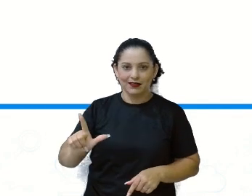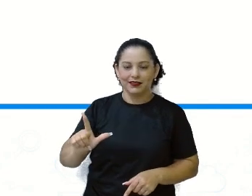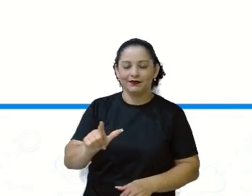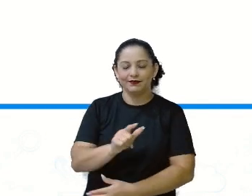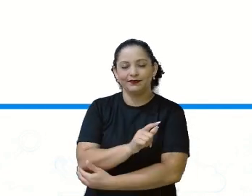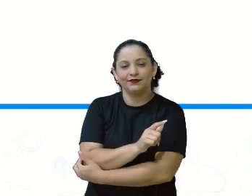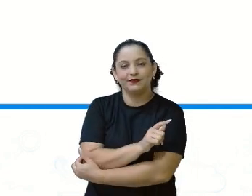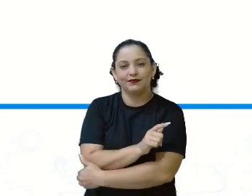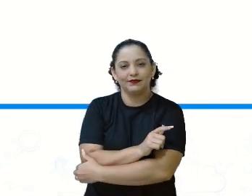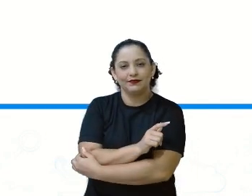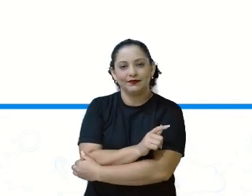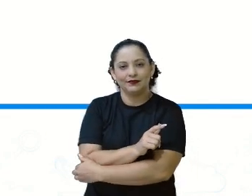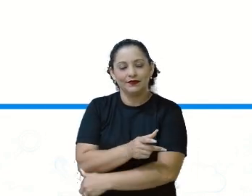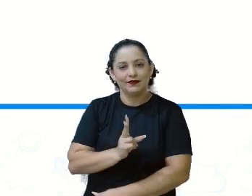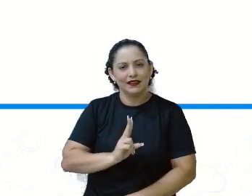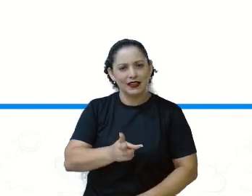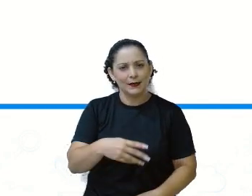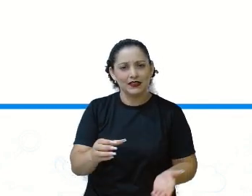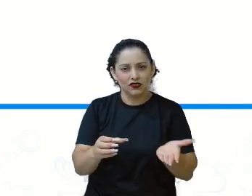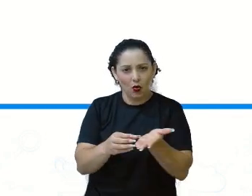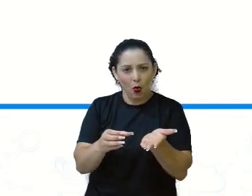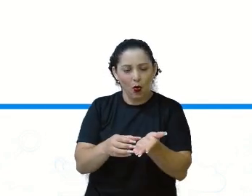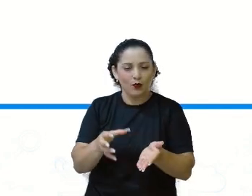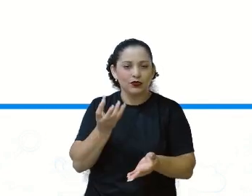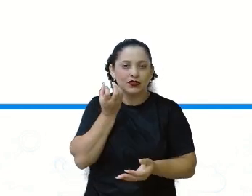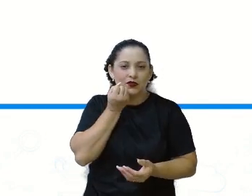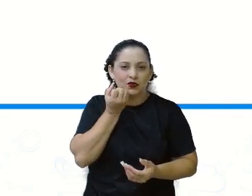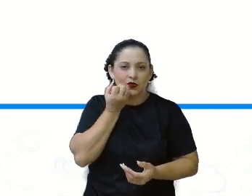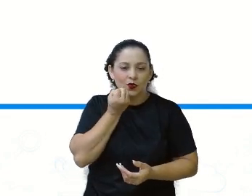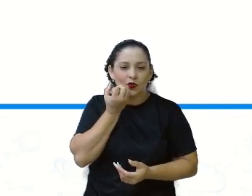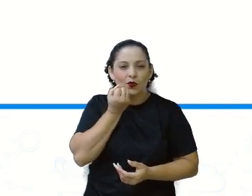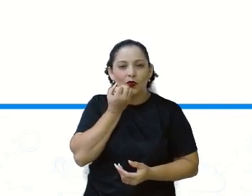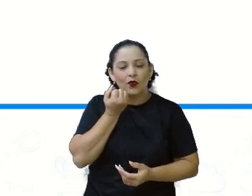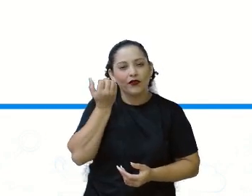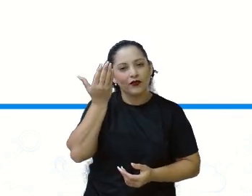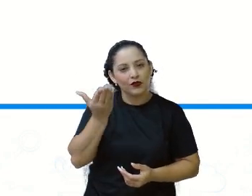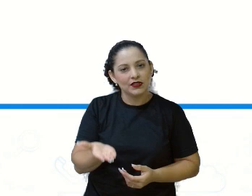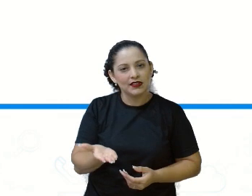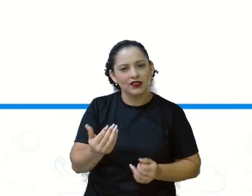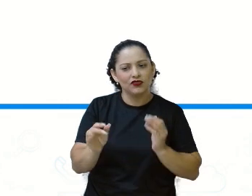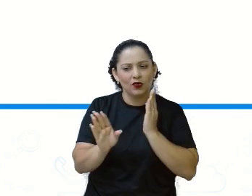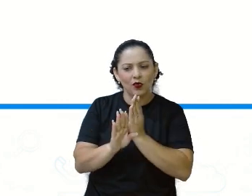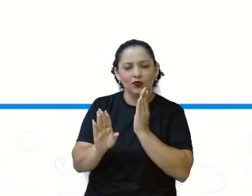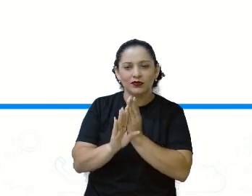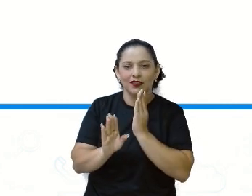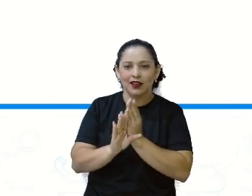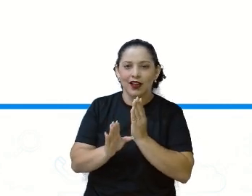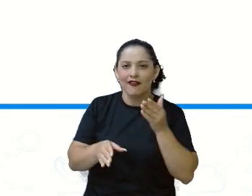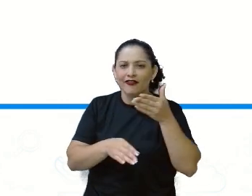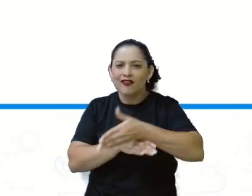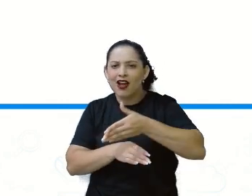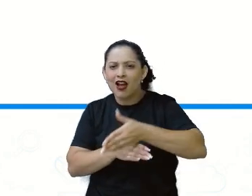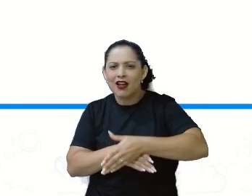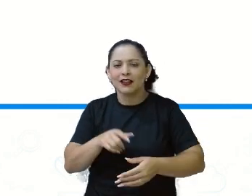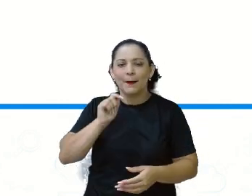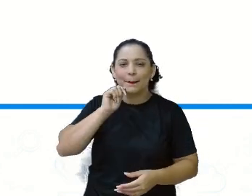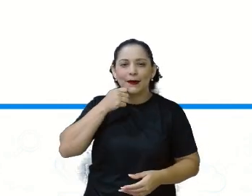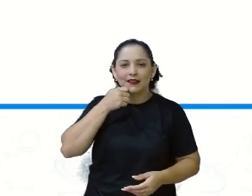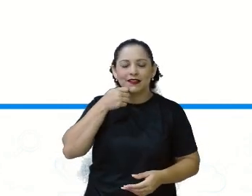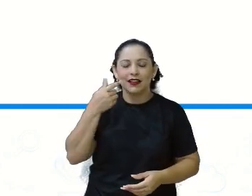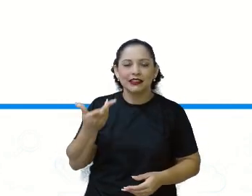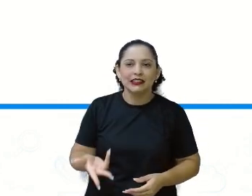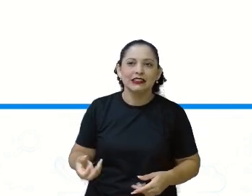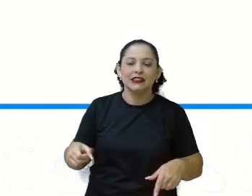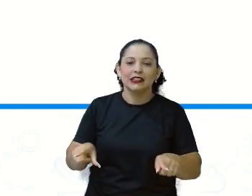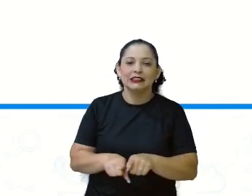Normalmente, esses copos, né, de suco que vocês encontram, né, quando você vai à padaria no centro do